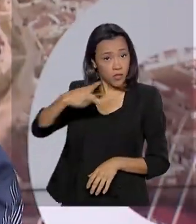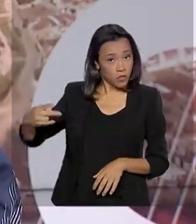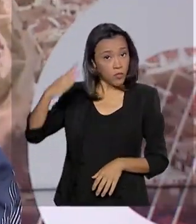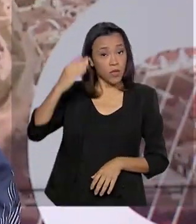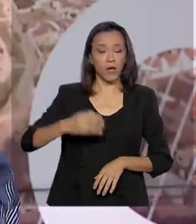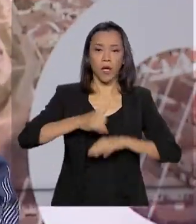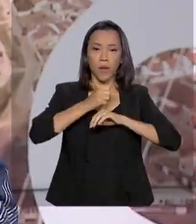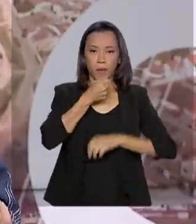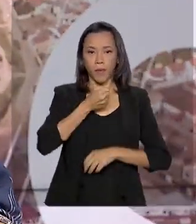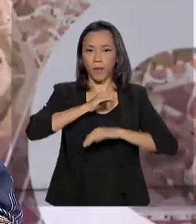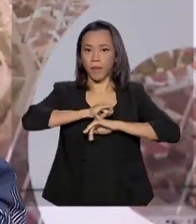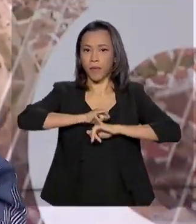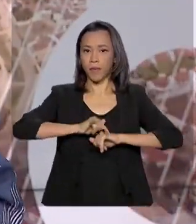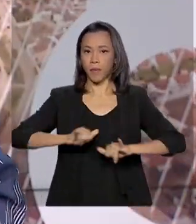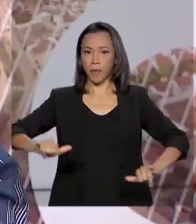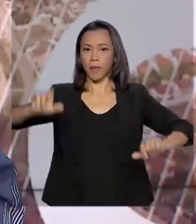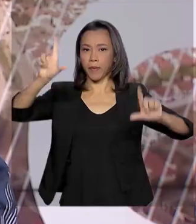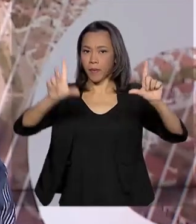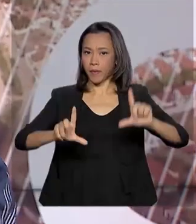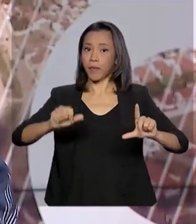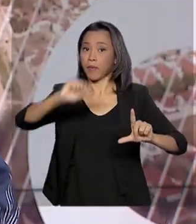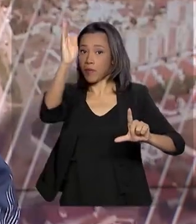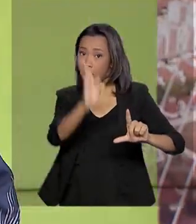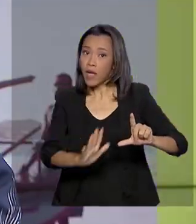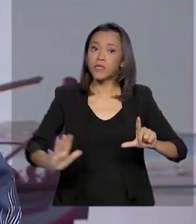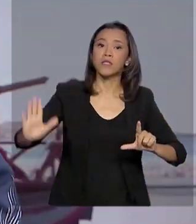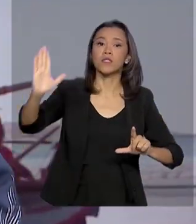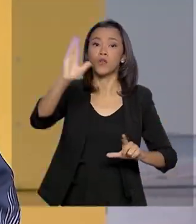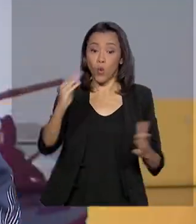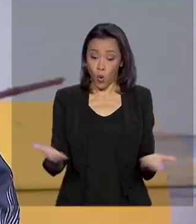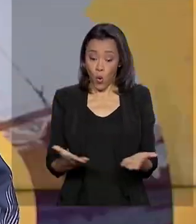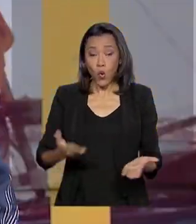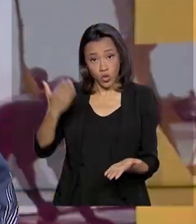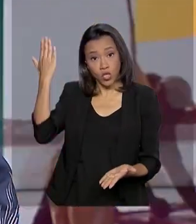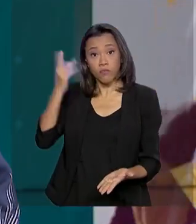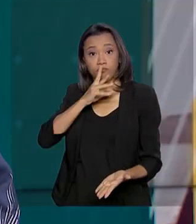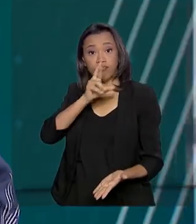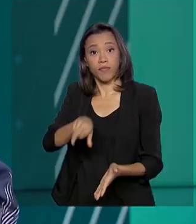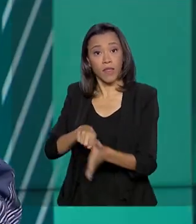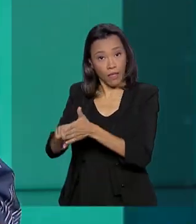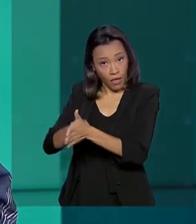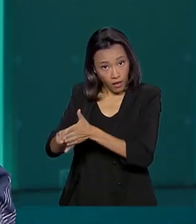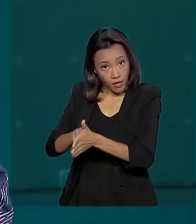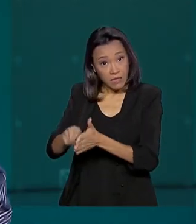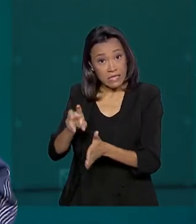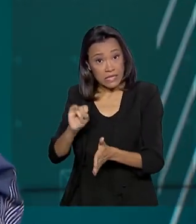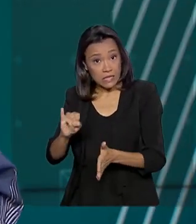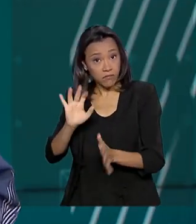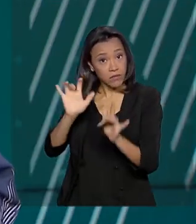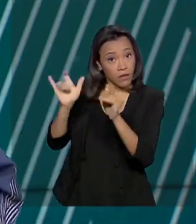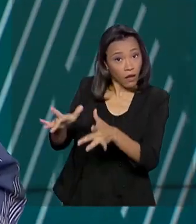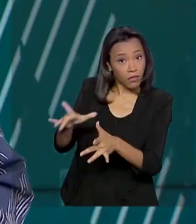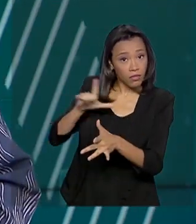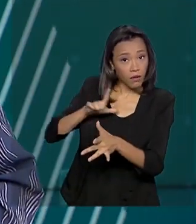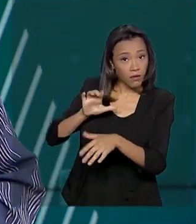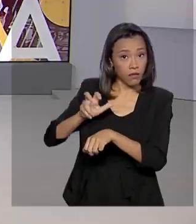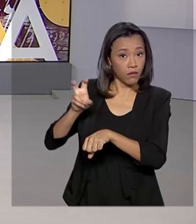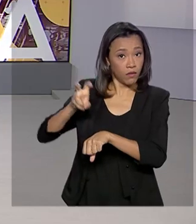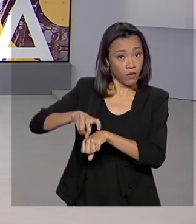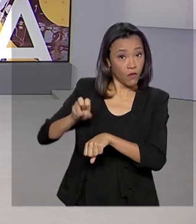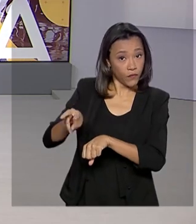pronunciamento à nação hoje sai o resultado do teste feito pelo presidente para saber se está ou não com